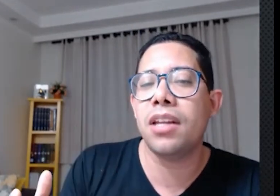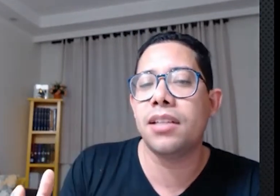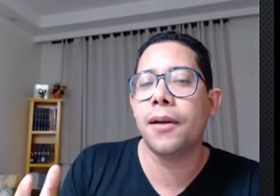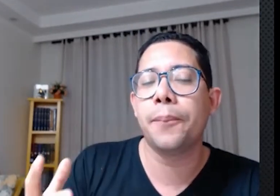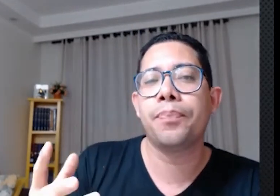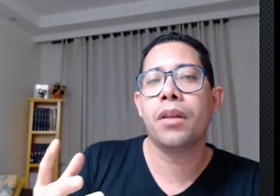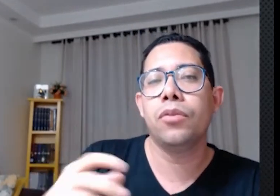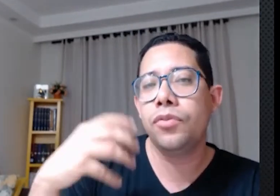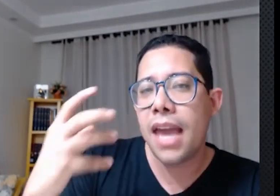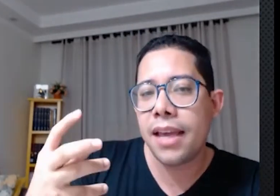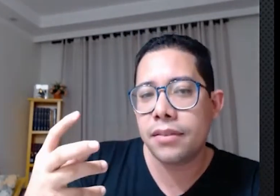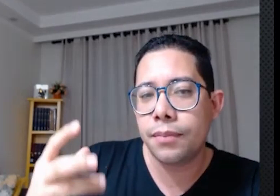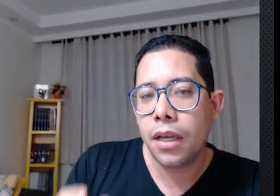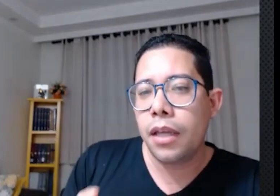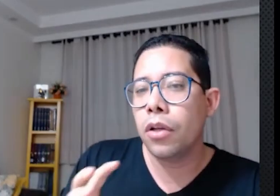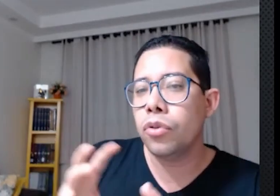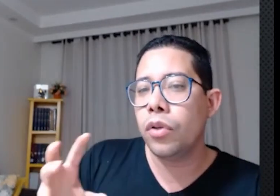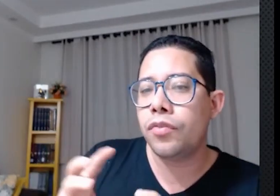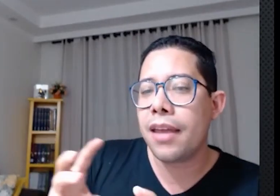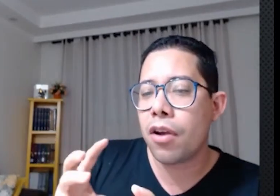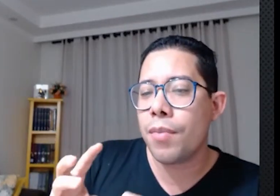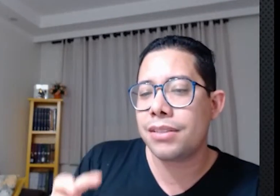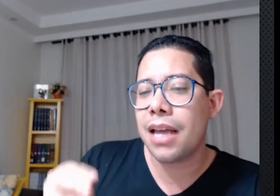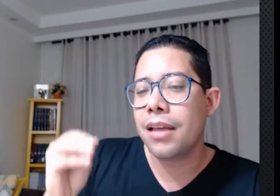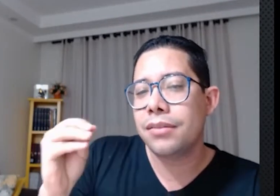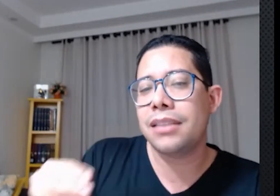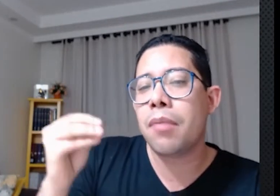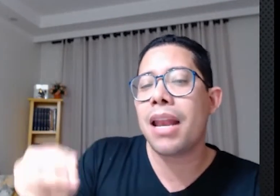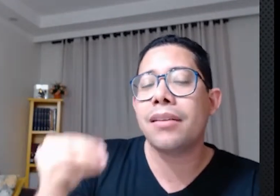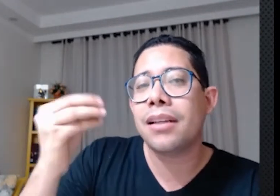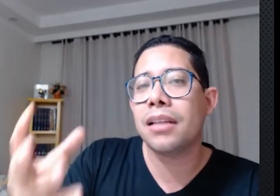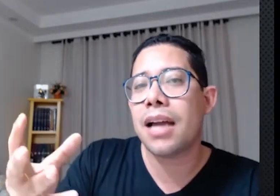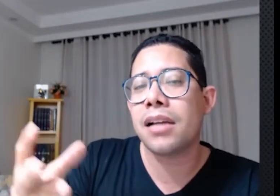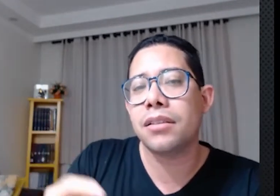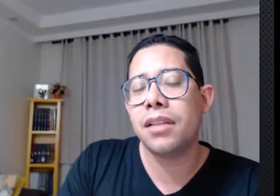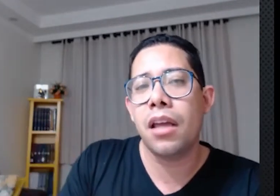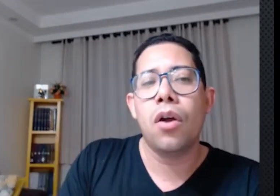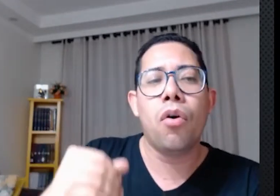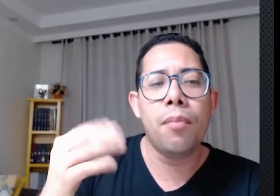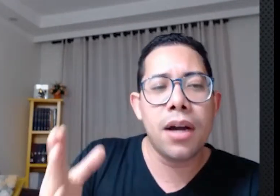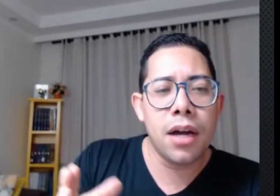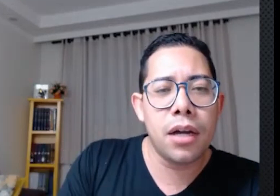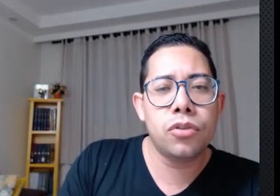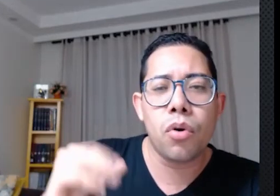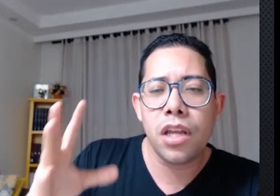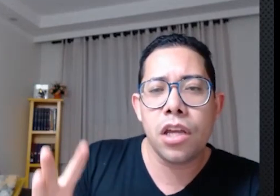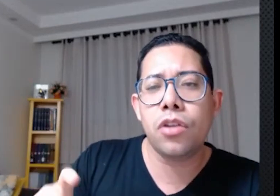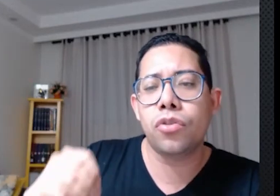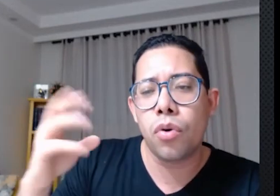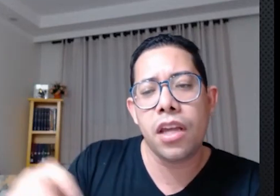comunidade cristã, dos fiéis. Então tudo isso vai começar a ser trabalhado dentro dessas cartas, né?